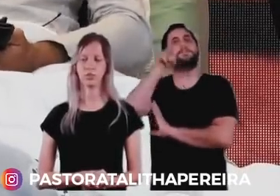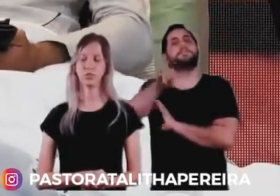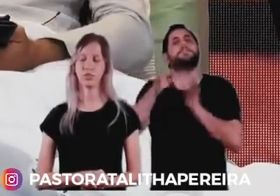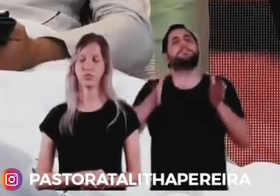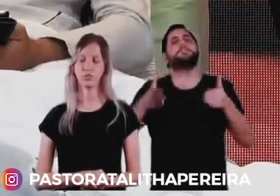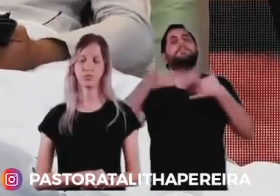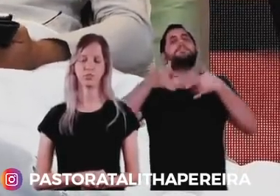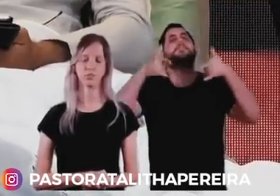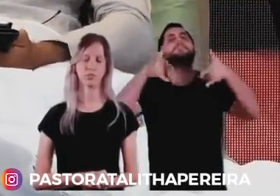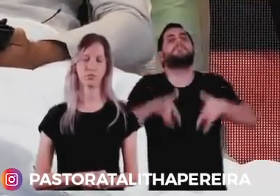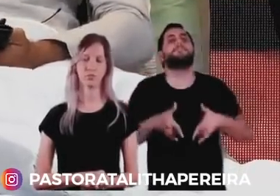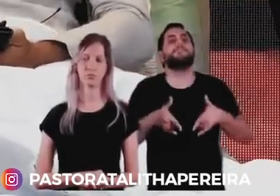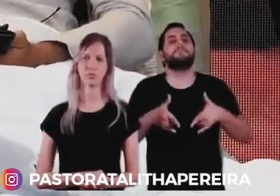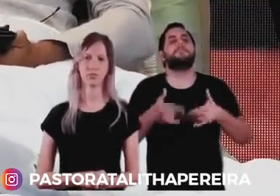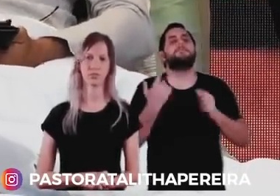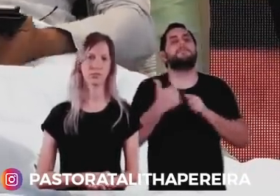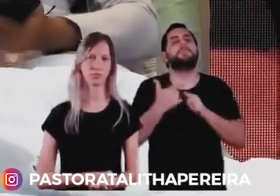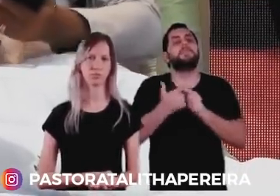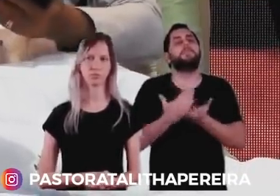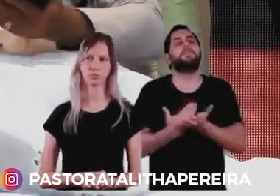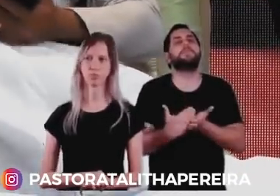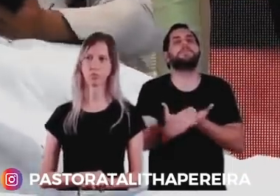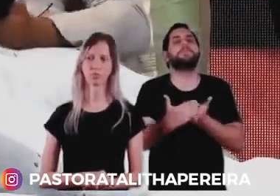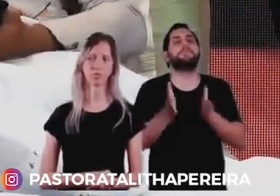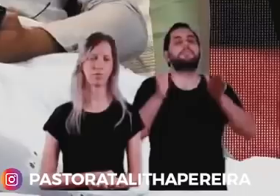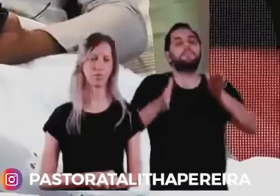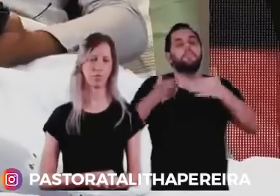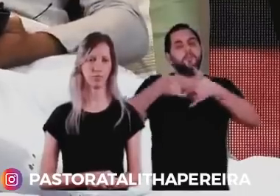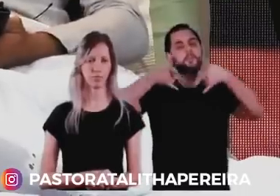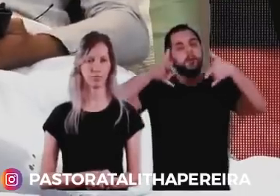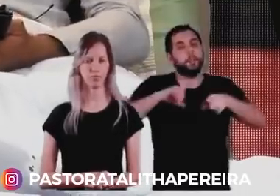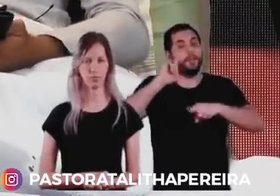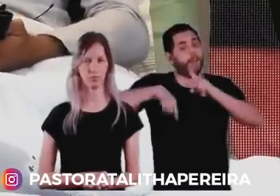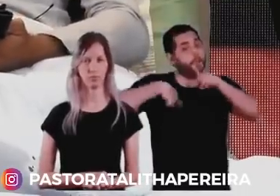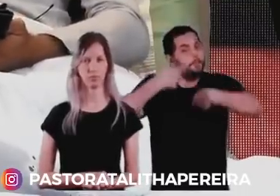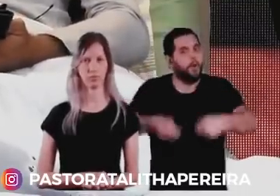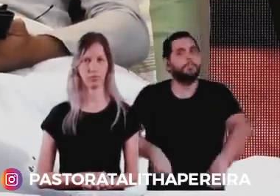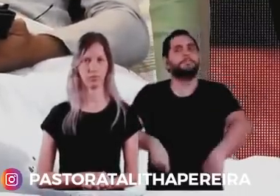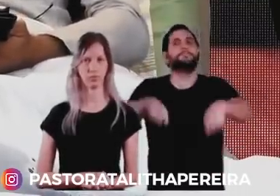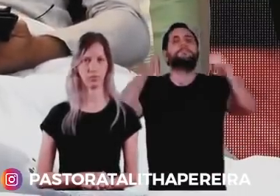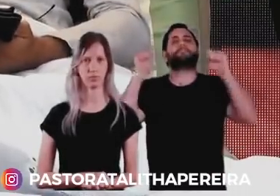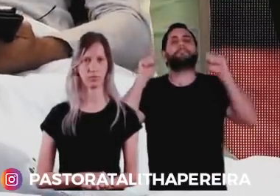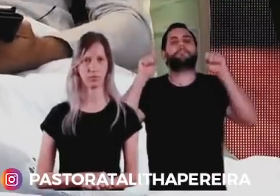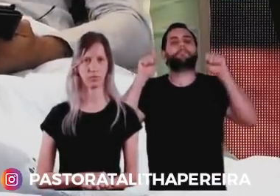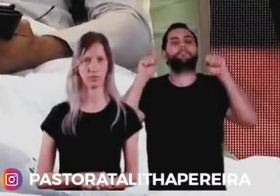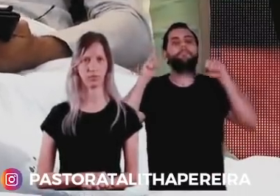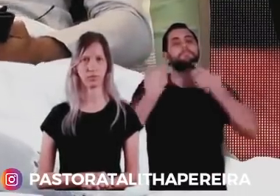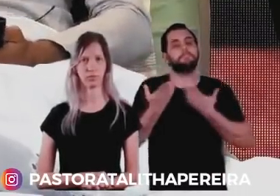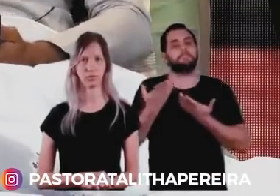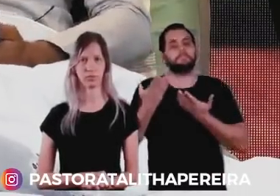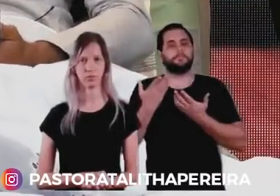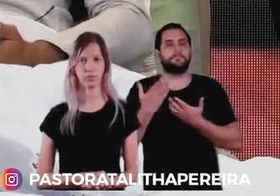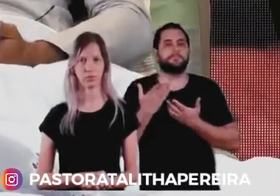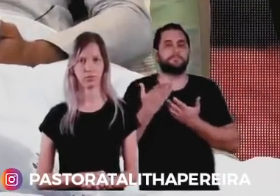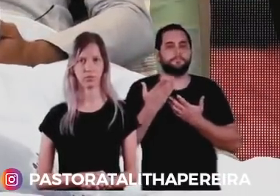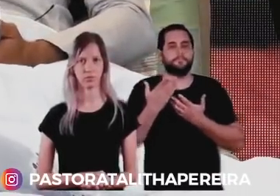vai começar com o quarto, para depois a gente estar aqui debaixo dos lençóis, juntinhos. Dentro do seu